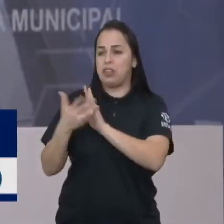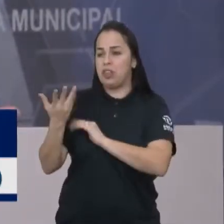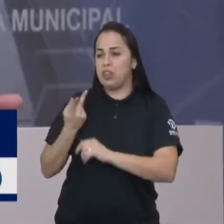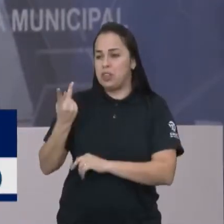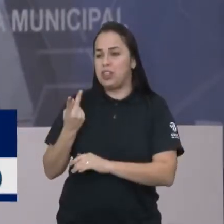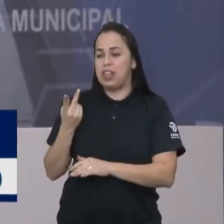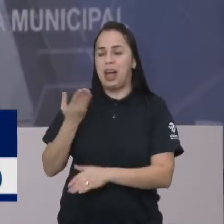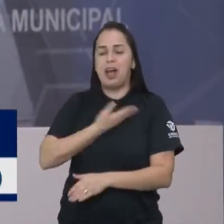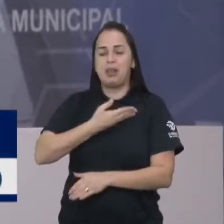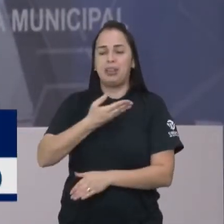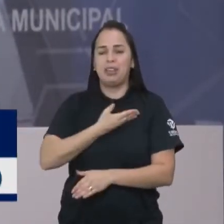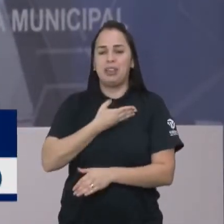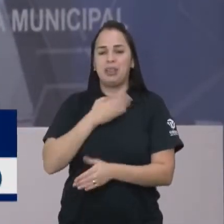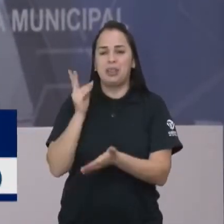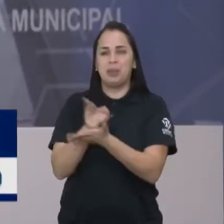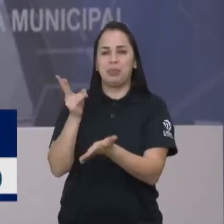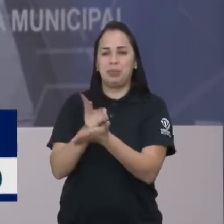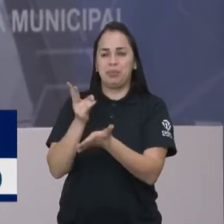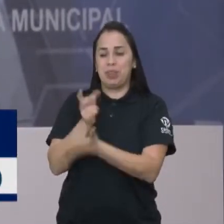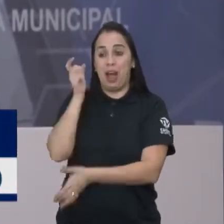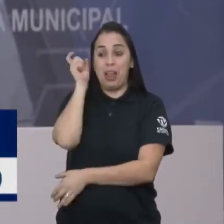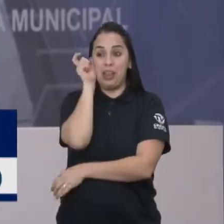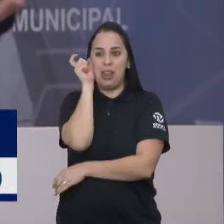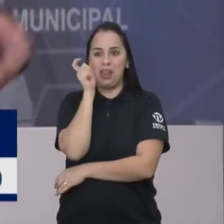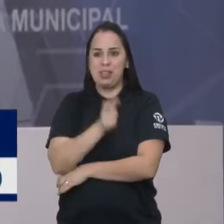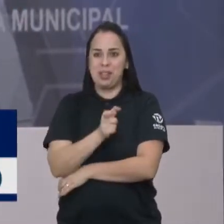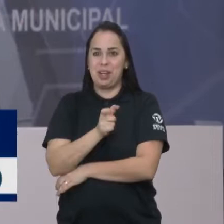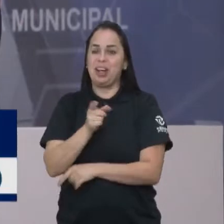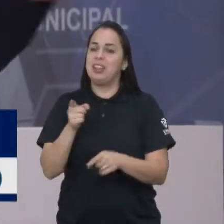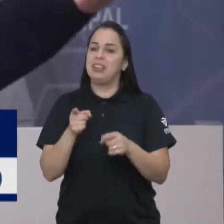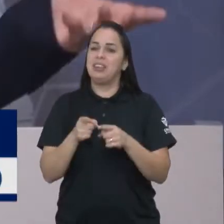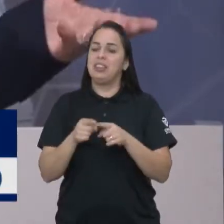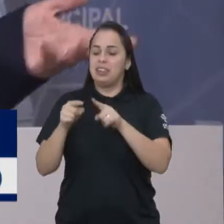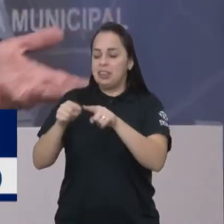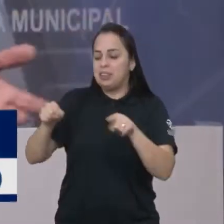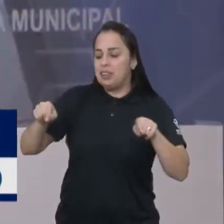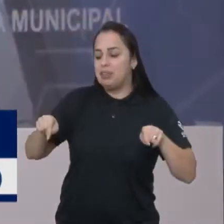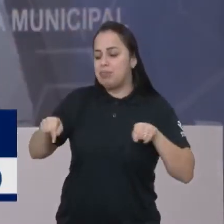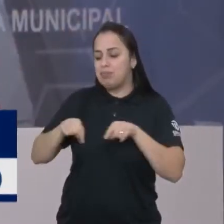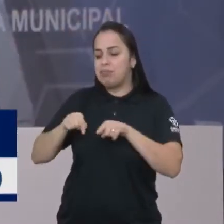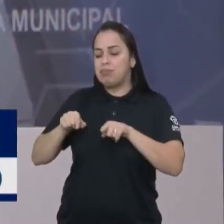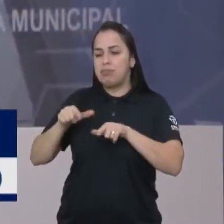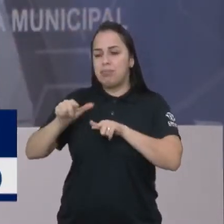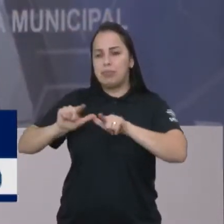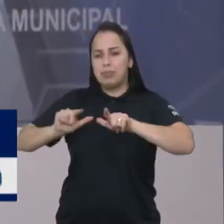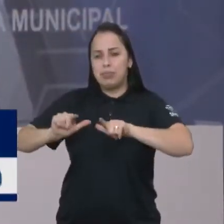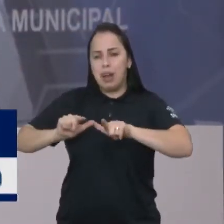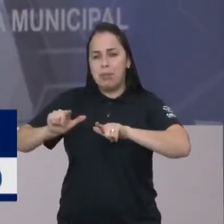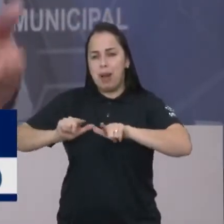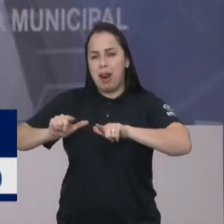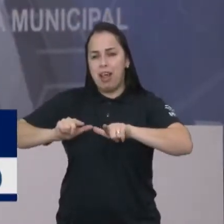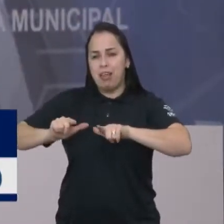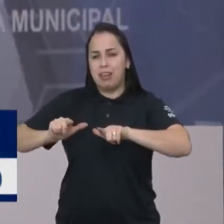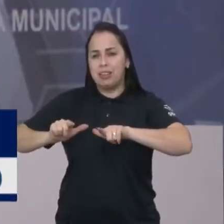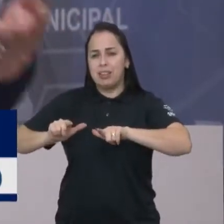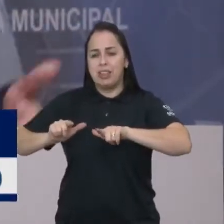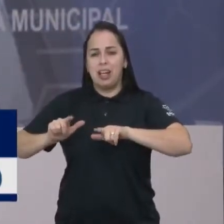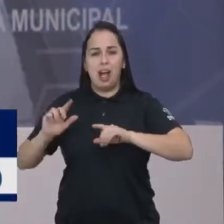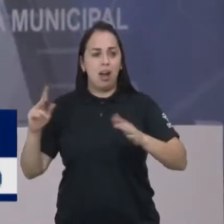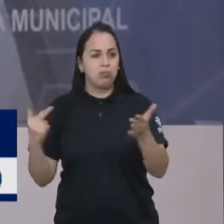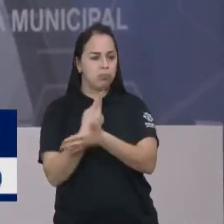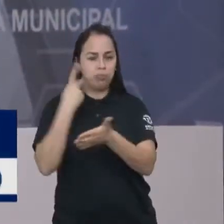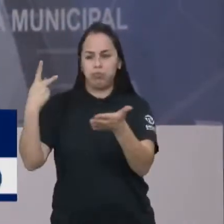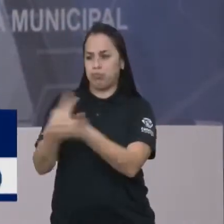continuou. Isso é muito interessante, né? Porque você está num ambiente de trabalho, né? E é tanta coisa que